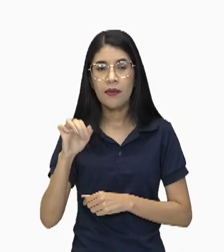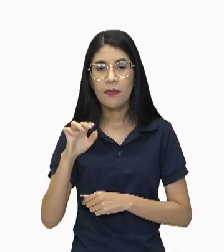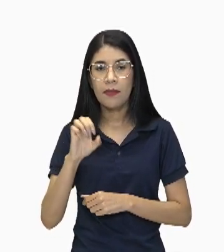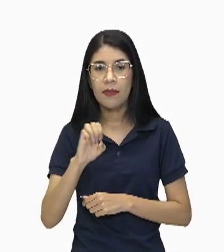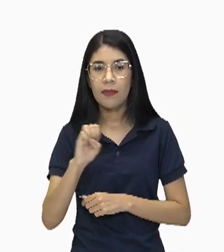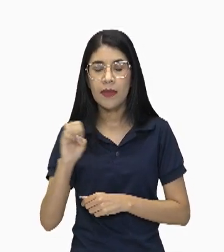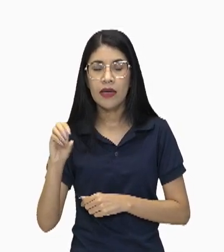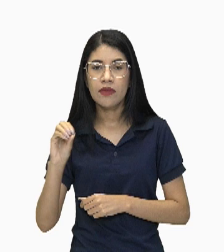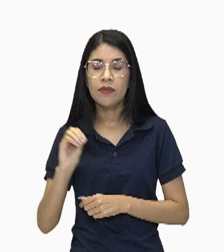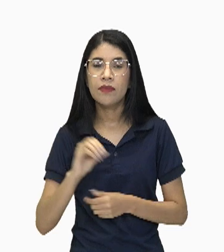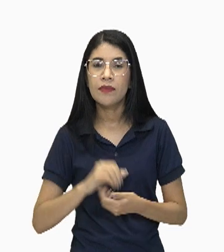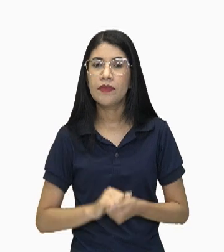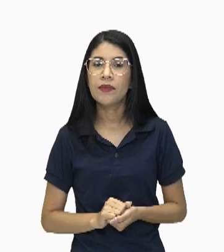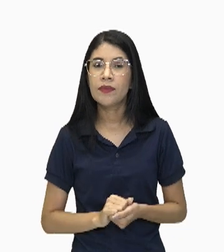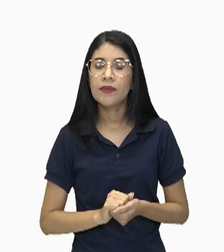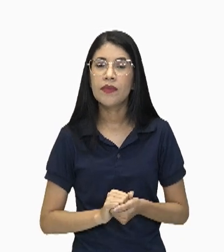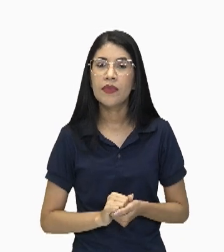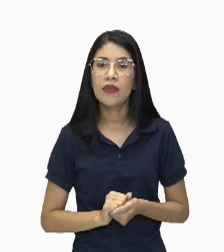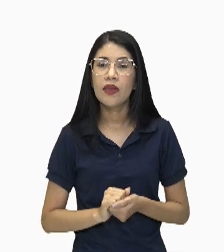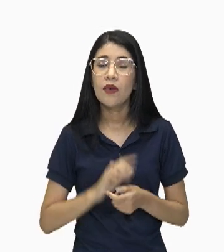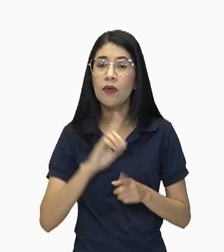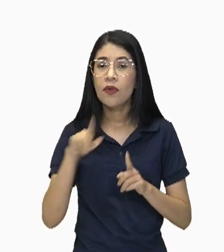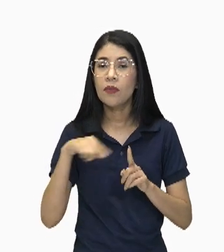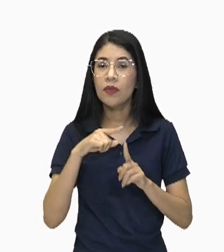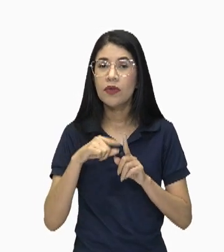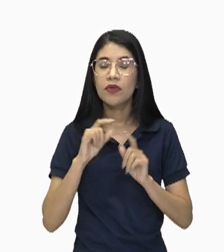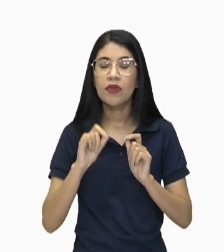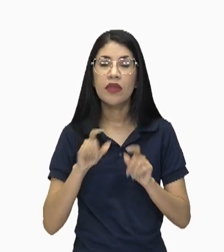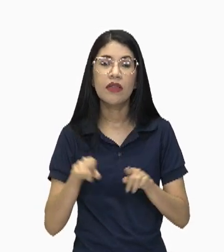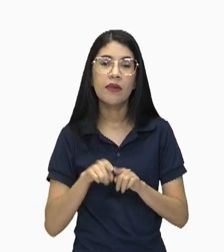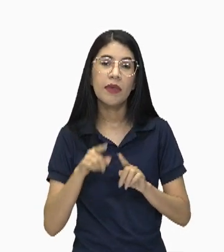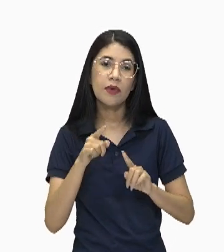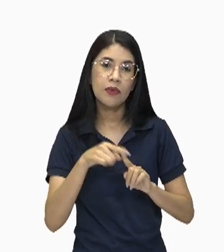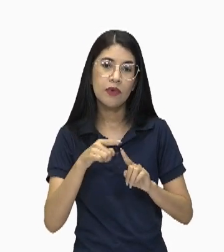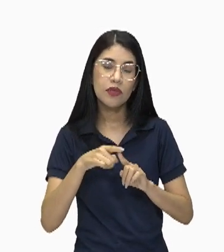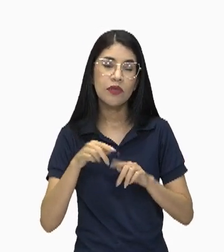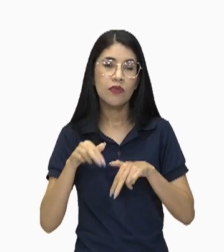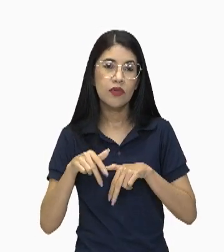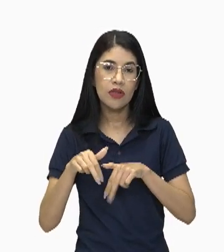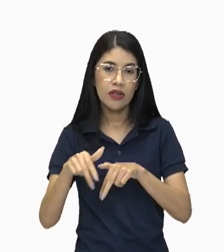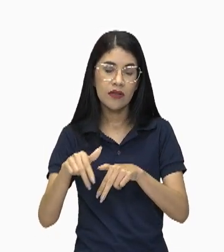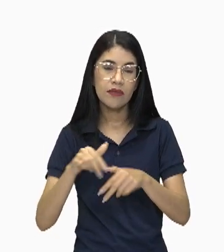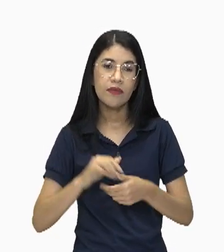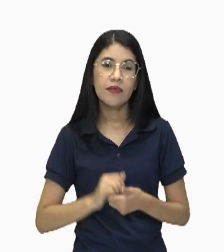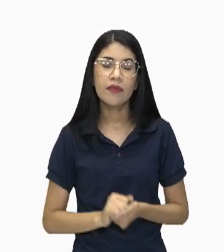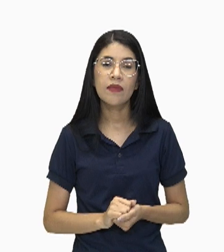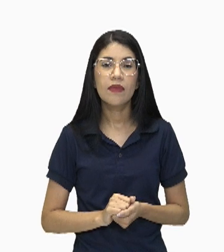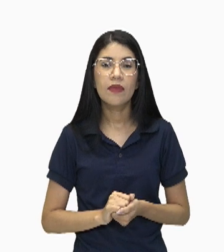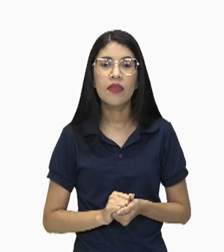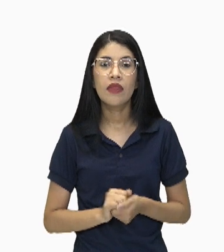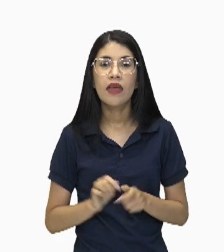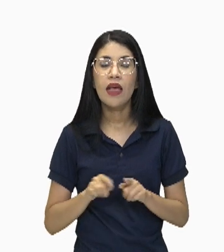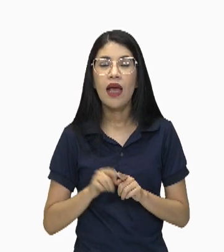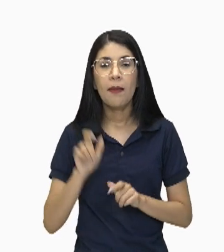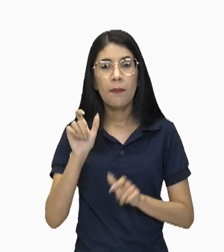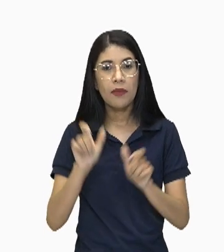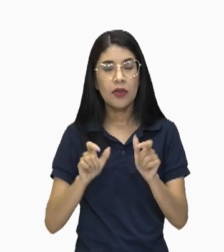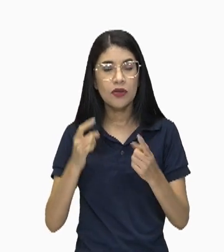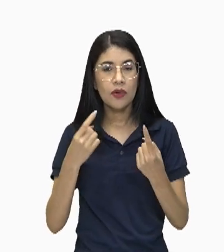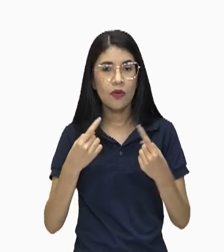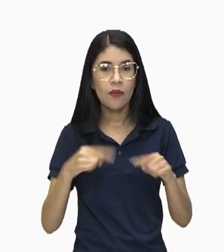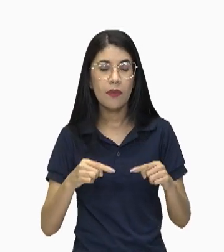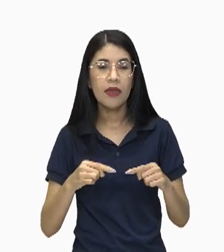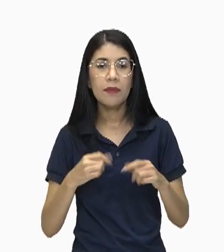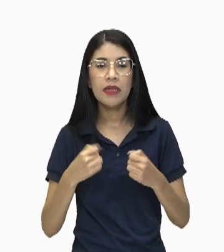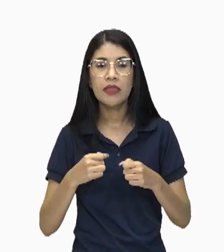do arremesso de peso, né, ele é uma modalidade esportiva olímpica e os atletas que competem nessa prova, eles devem arremessar